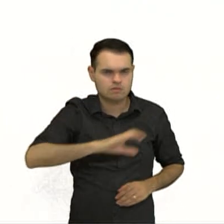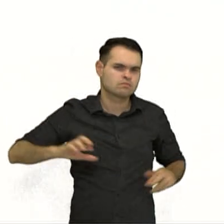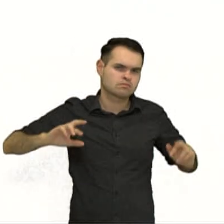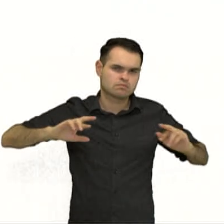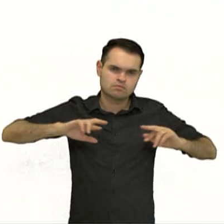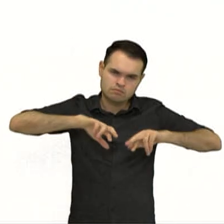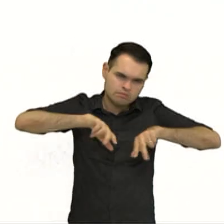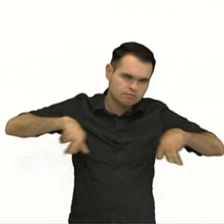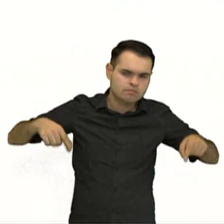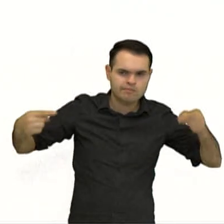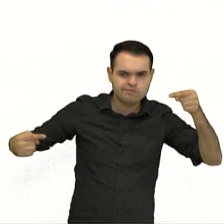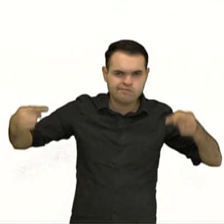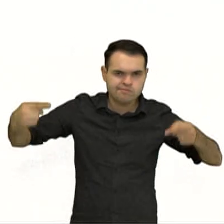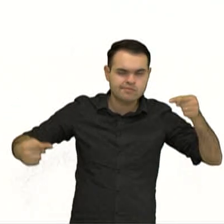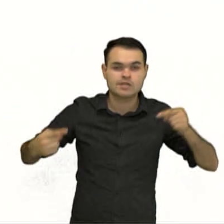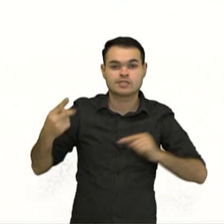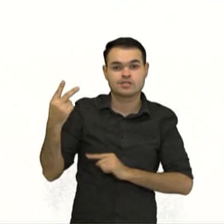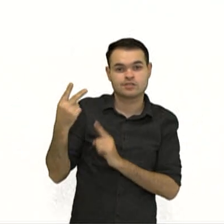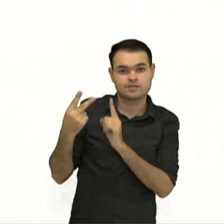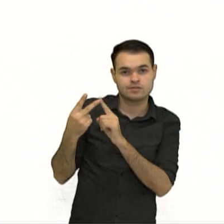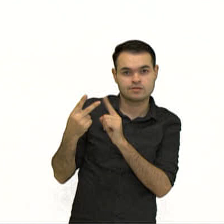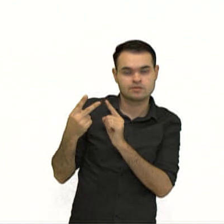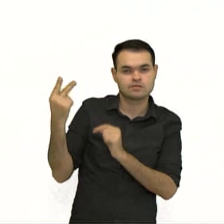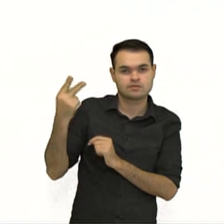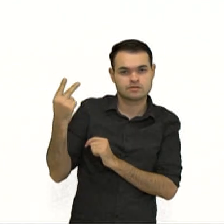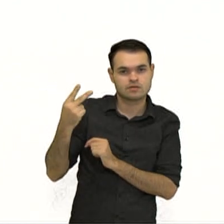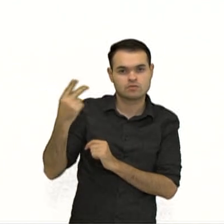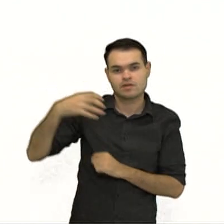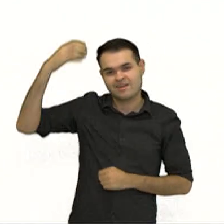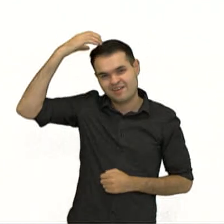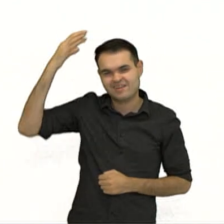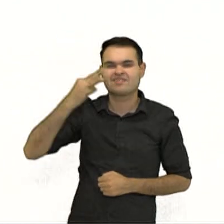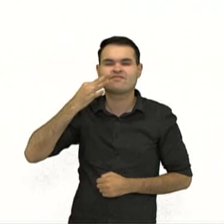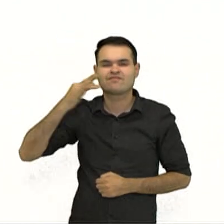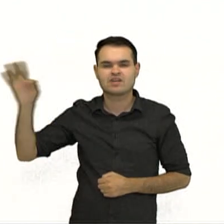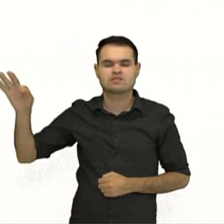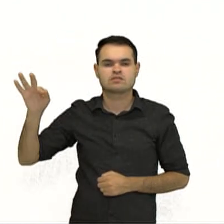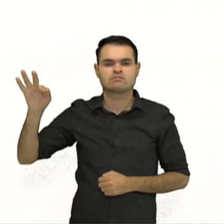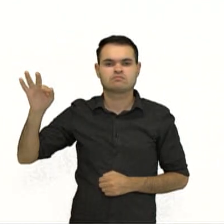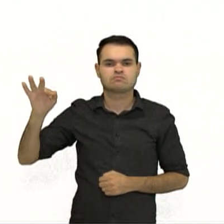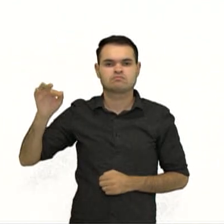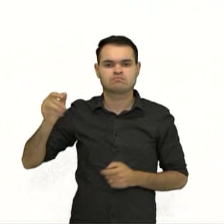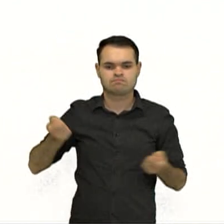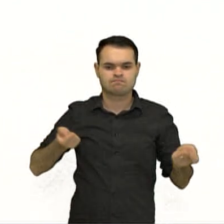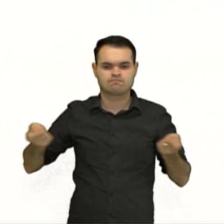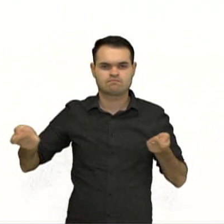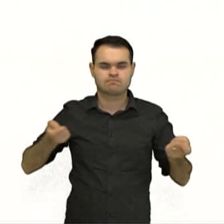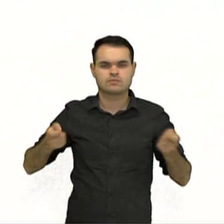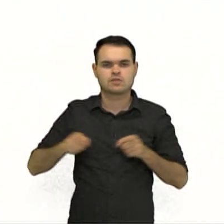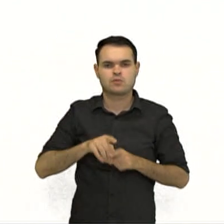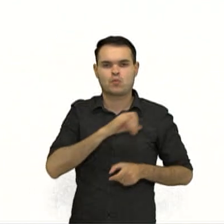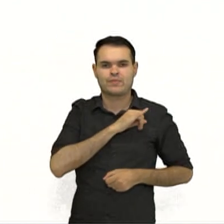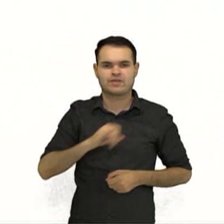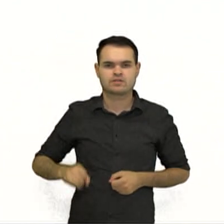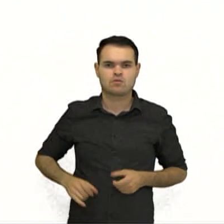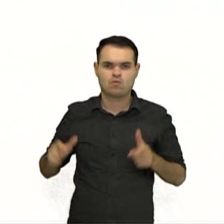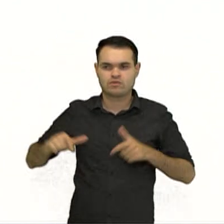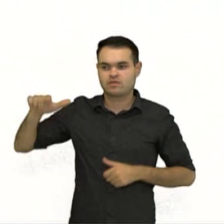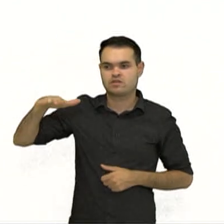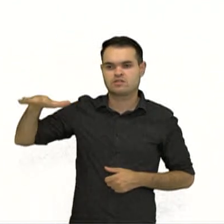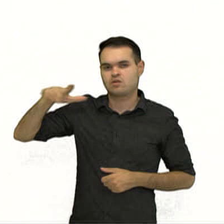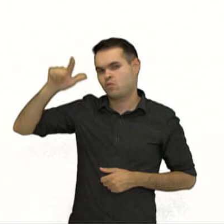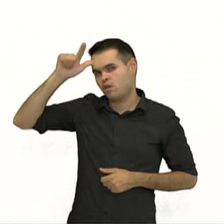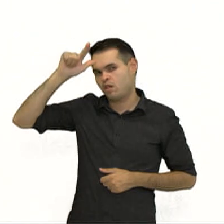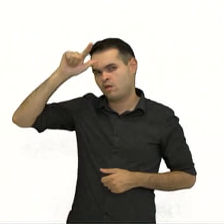Segunda Cruzada, né? Foi comandada pelo rei da França e pelo imperador da região onde hoje é a Alemanha.